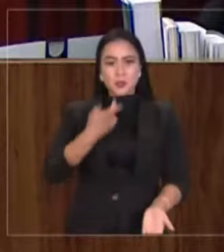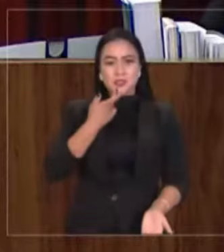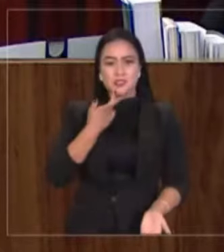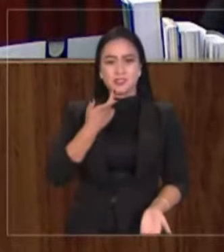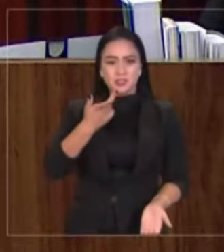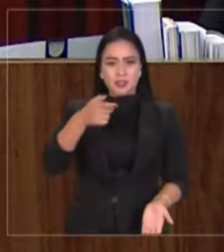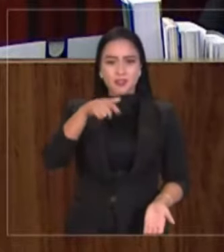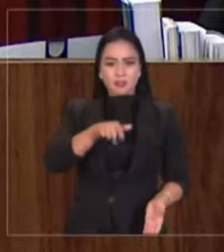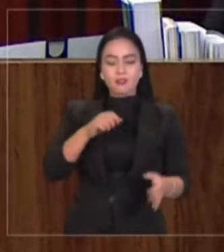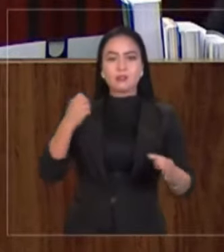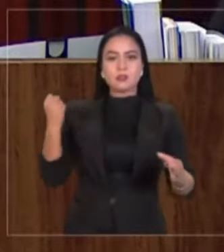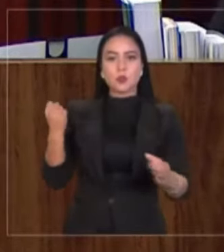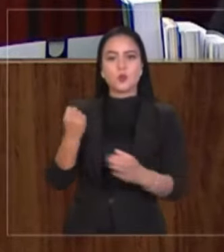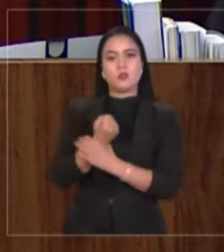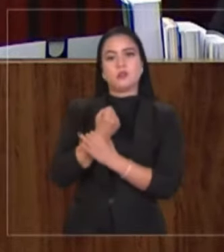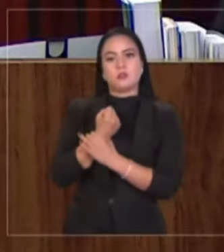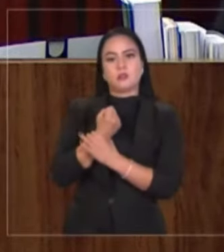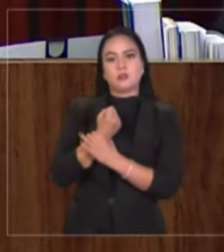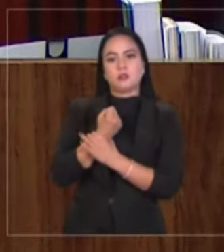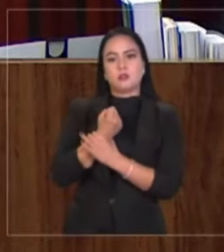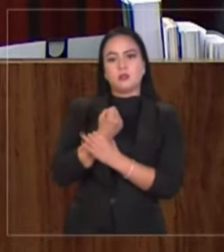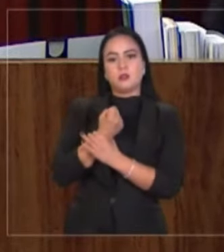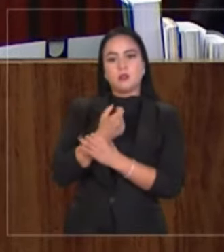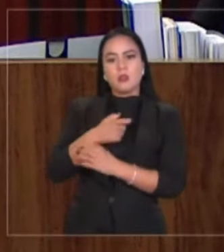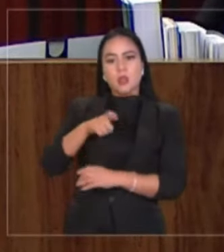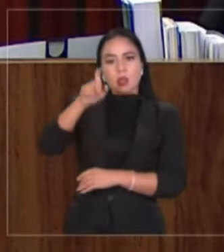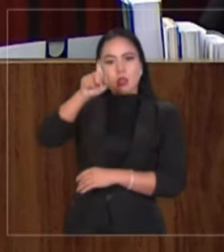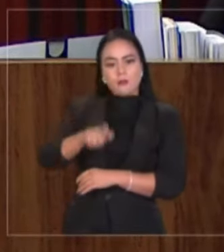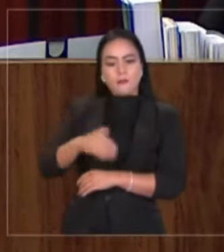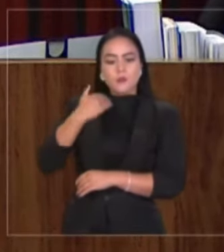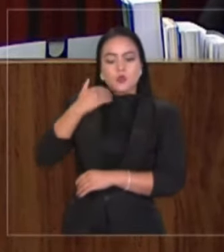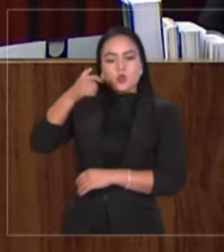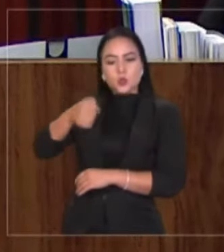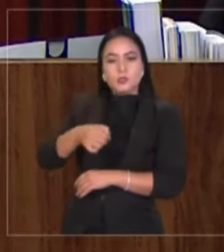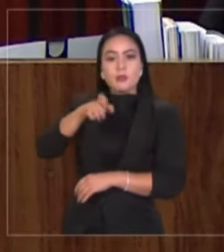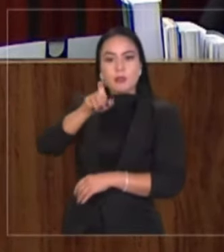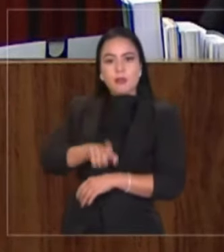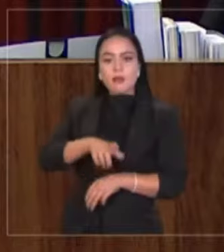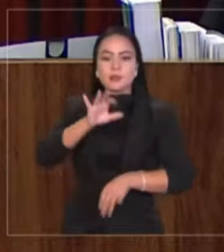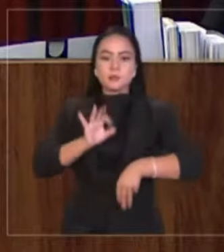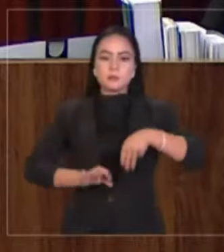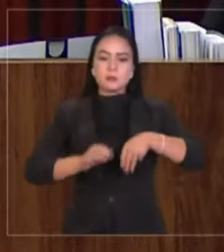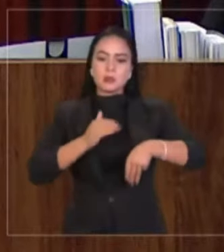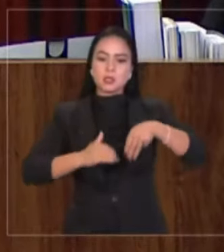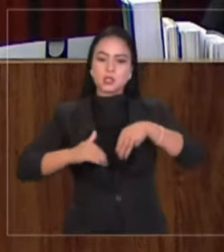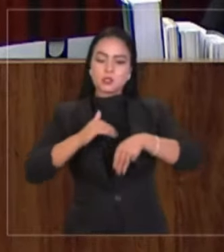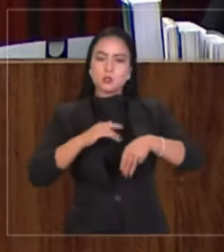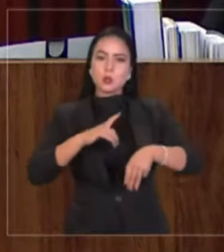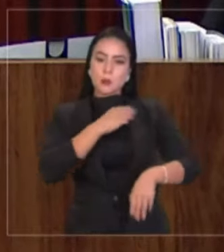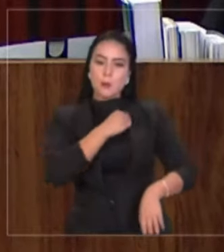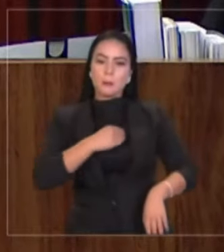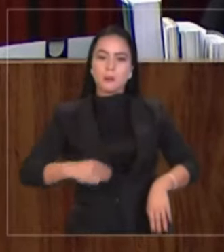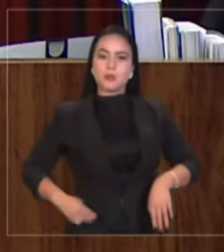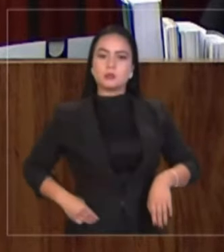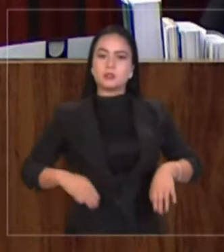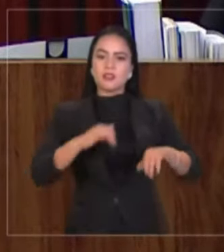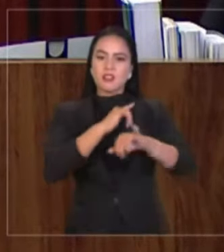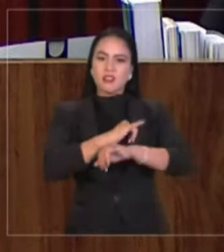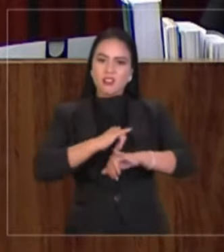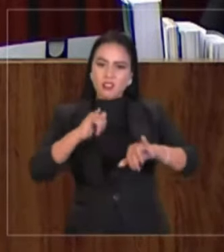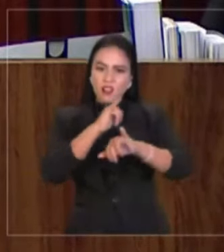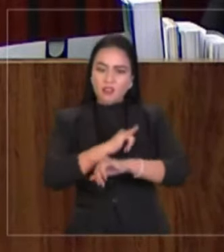a segurança pro ex-juiz ex-ministro Sérgio modo fazer campanha é um gasto de